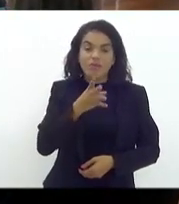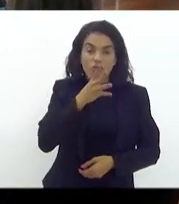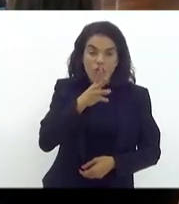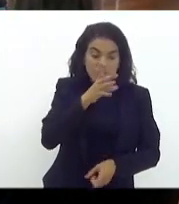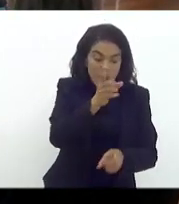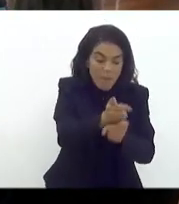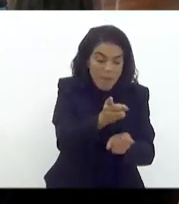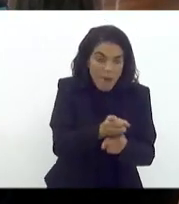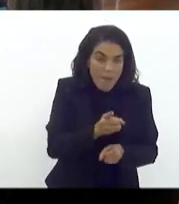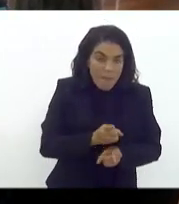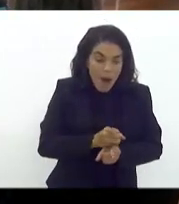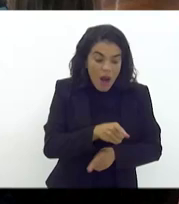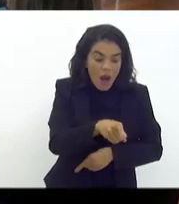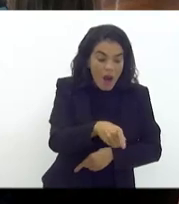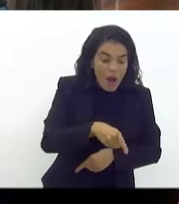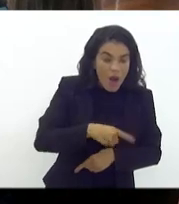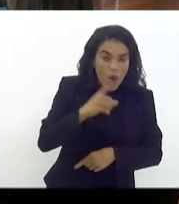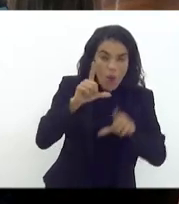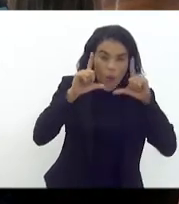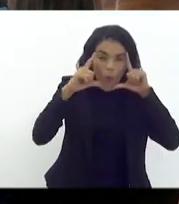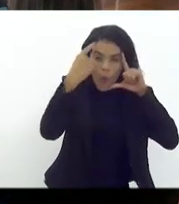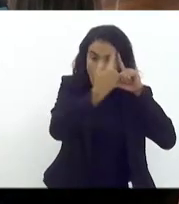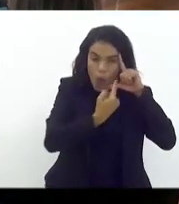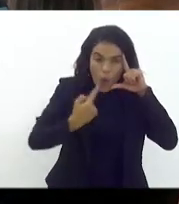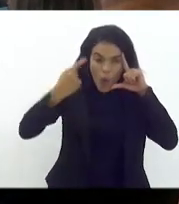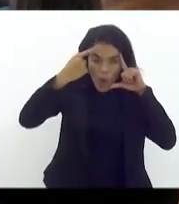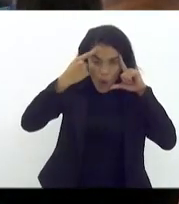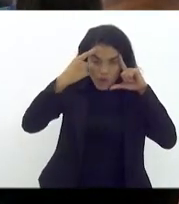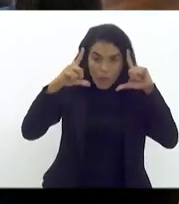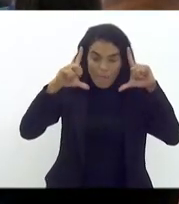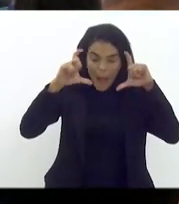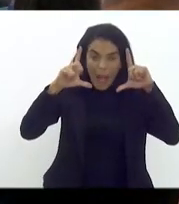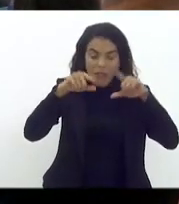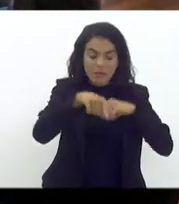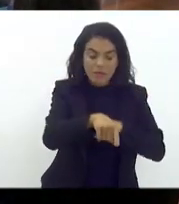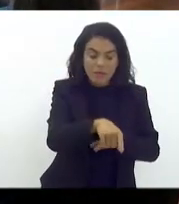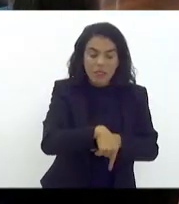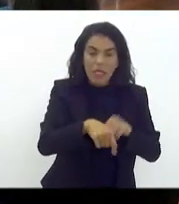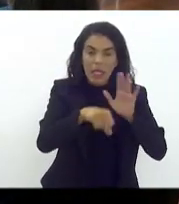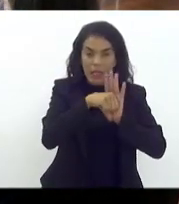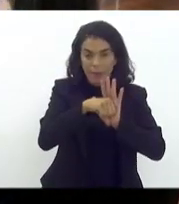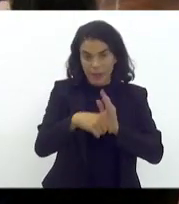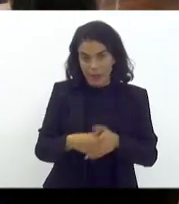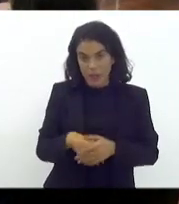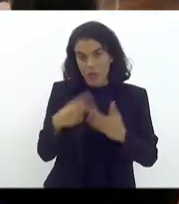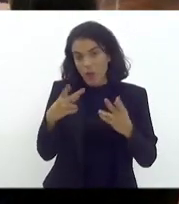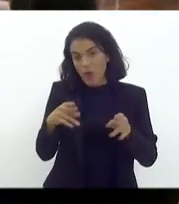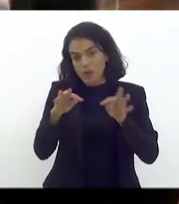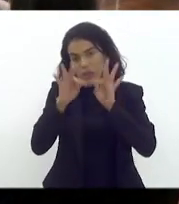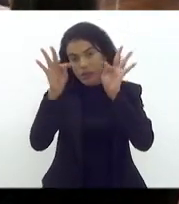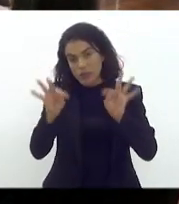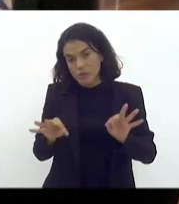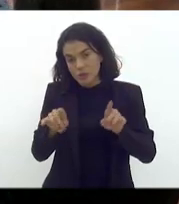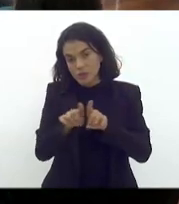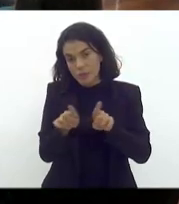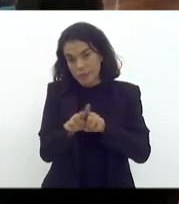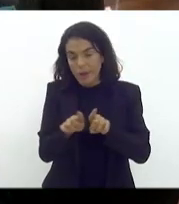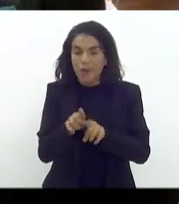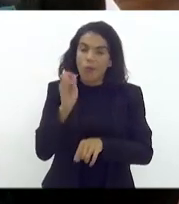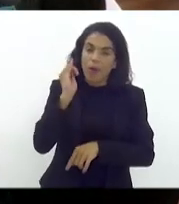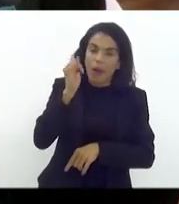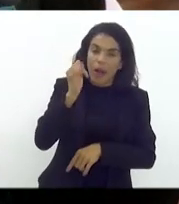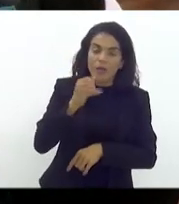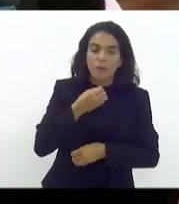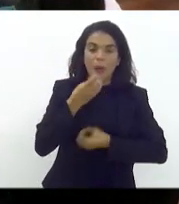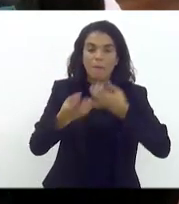falando de memória a chamadas provas dependentes da memória assim como testemunho né de uma vítima o relato de